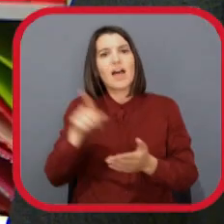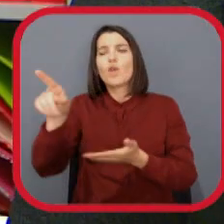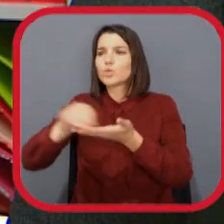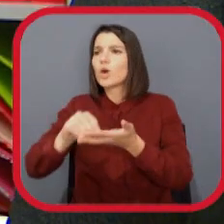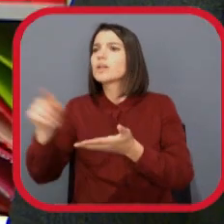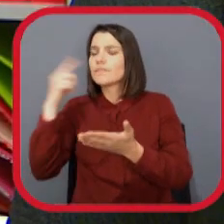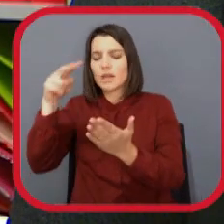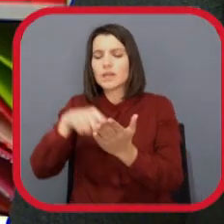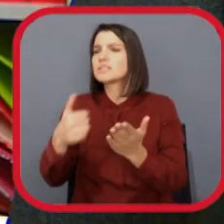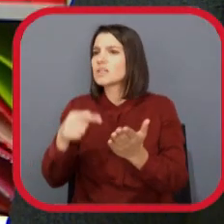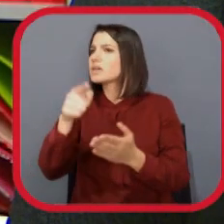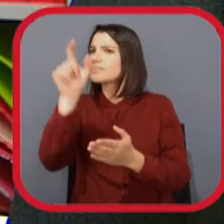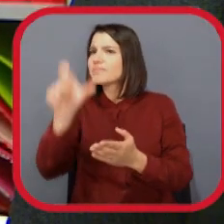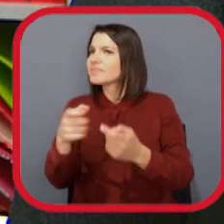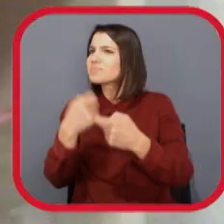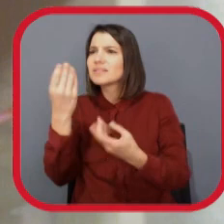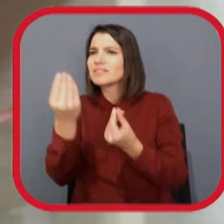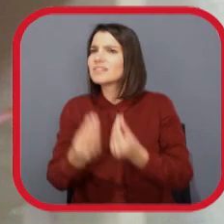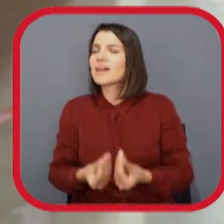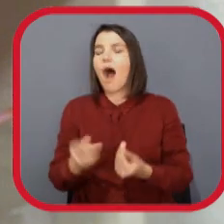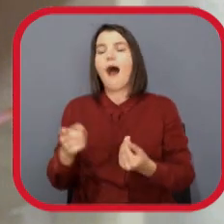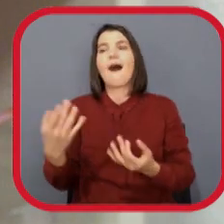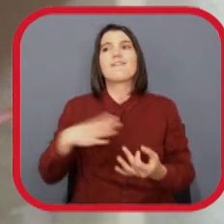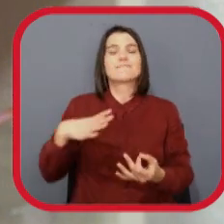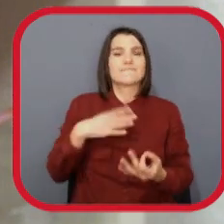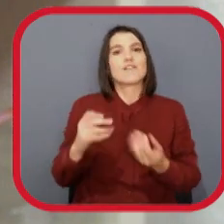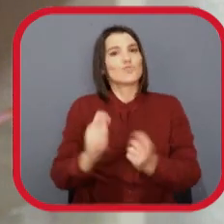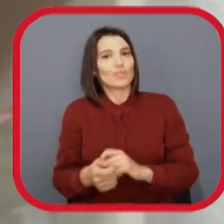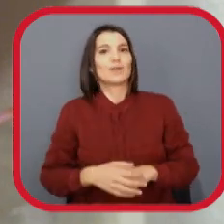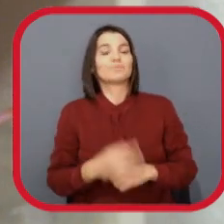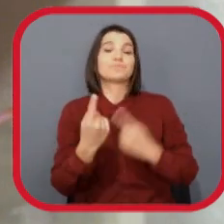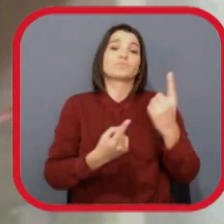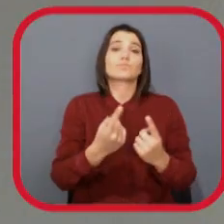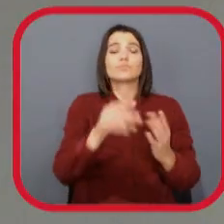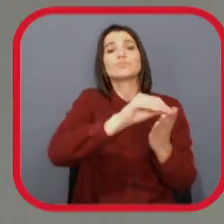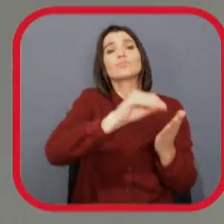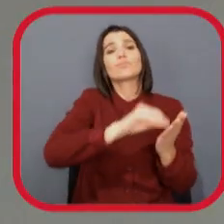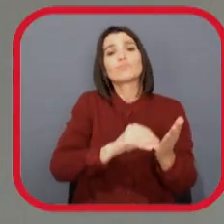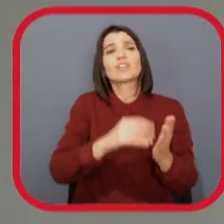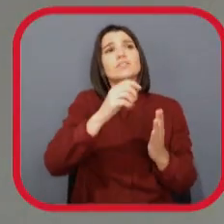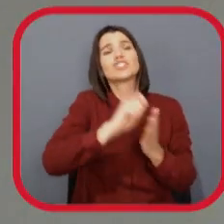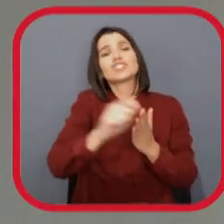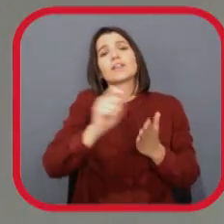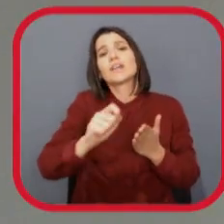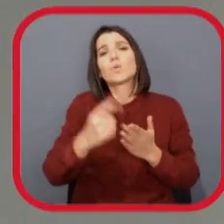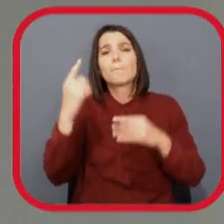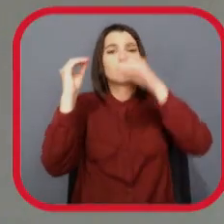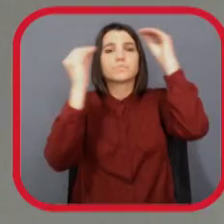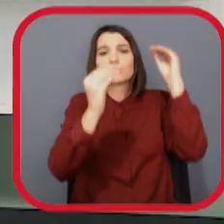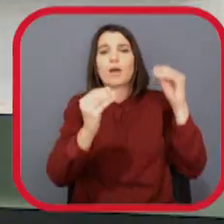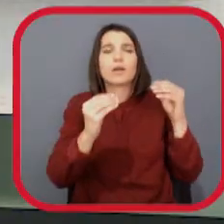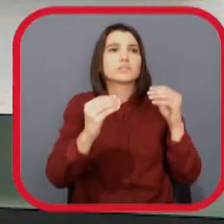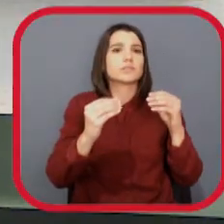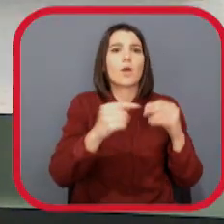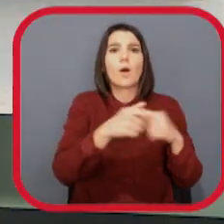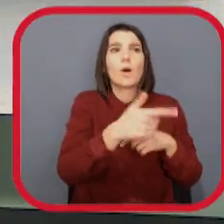E vamos à autoria e eles confirmam e eles mudam, porque há guionistas que estão a escrever um